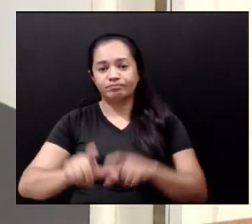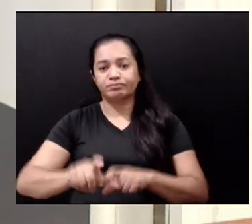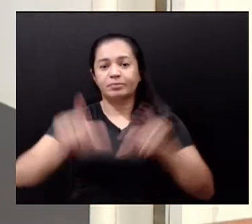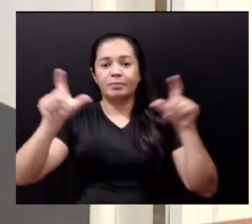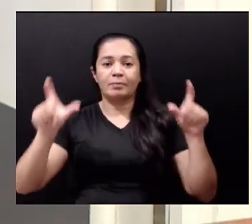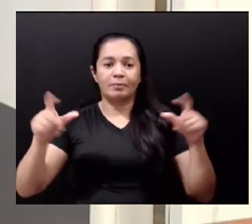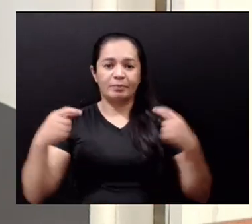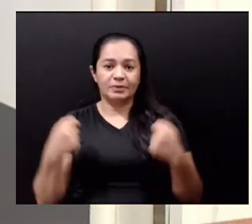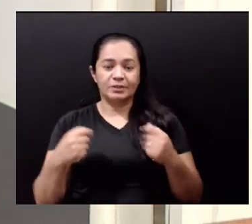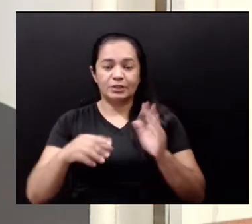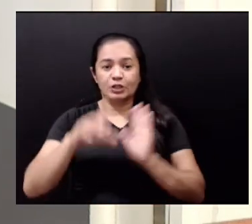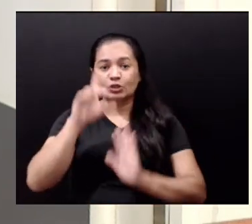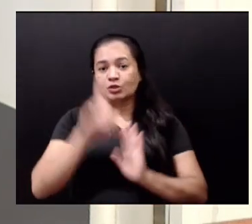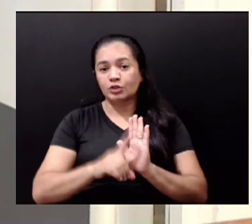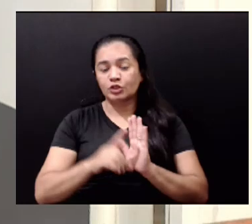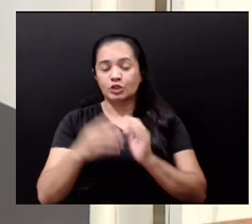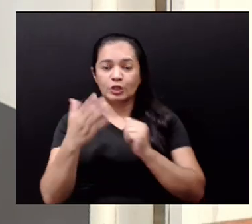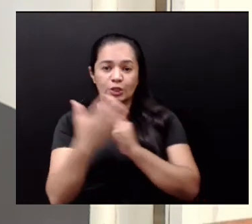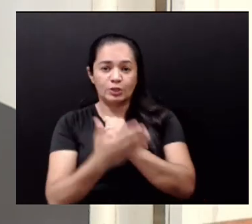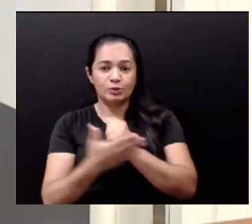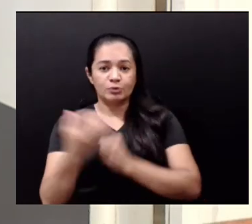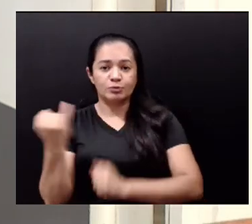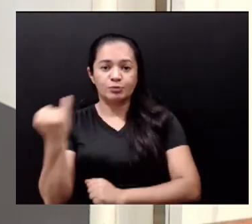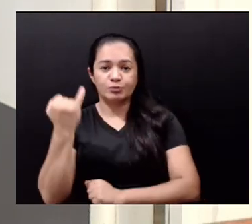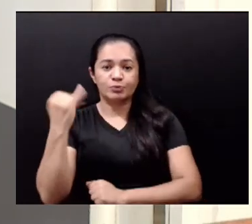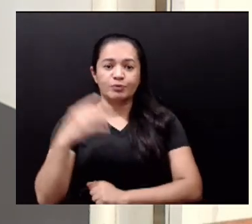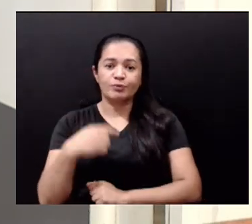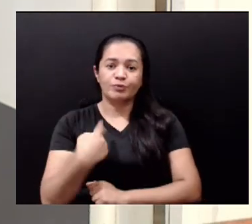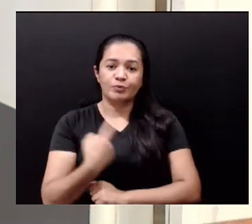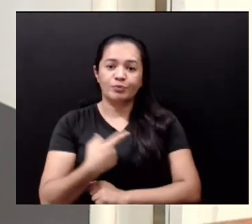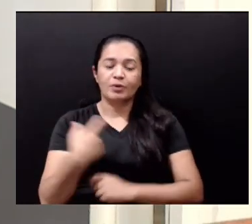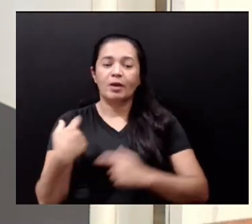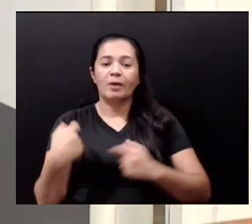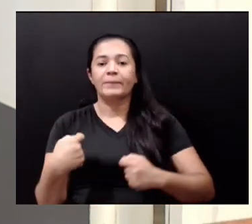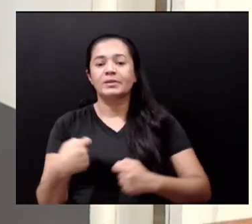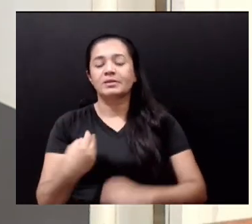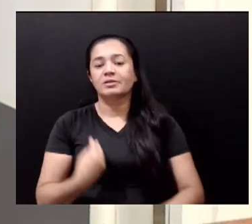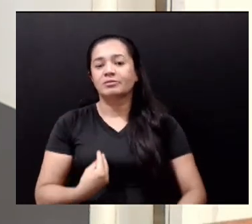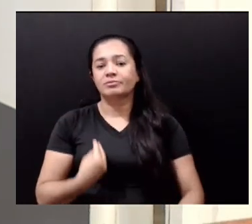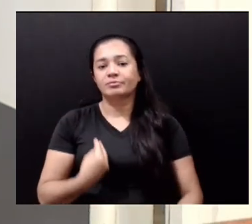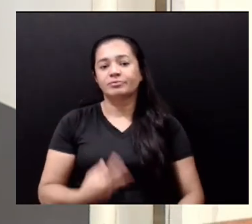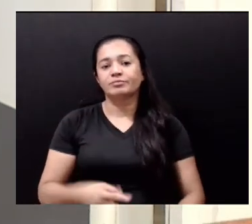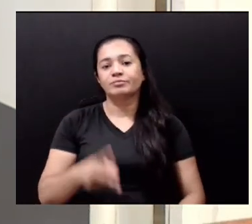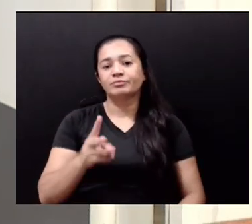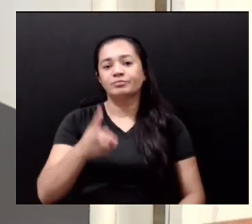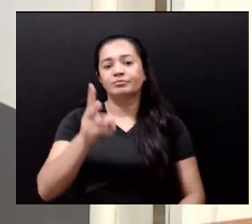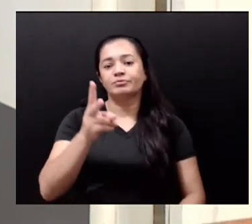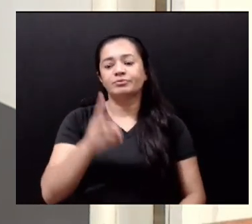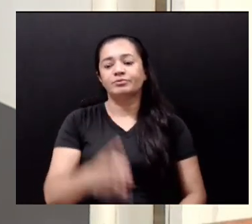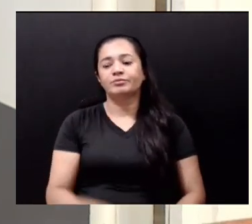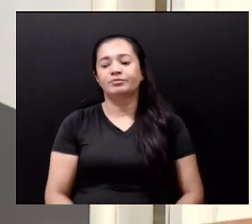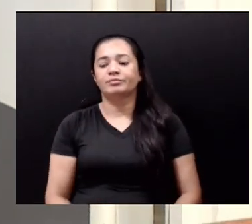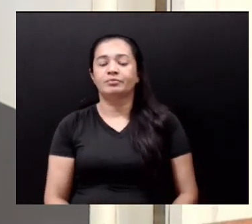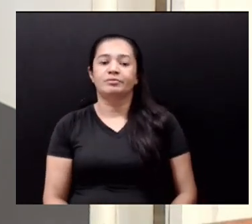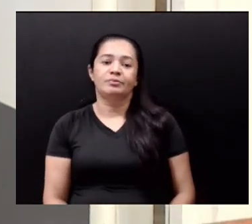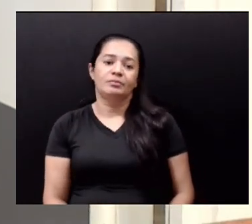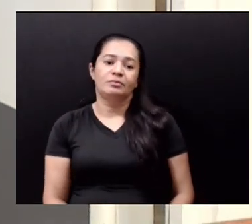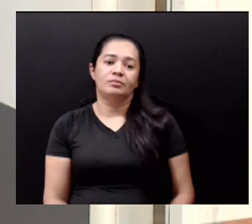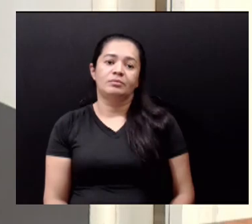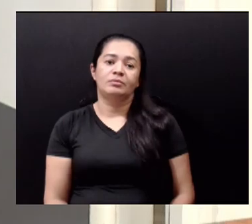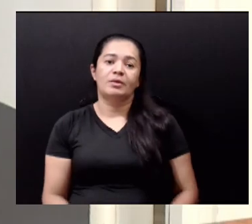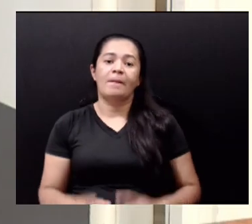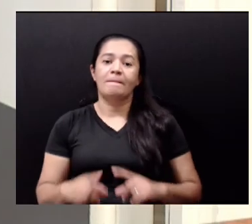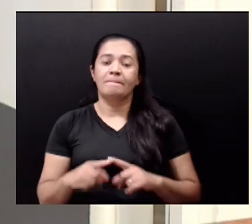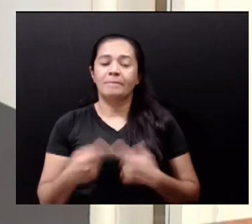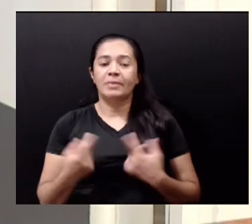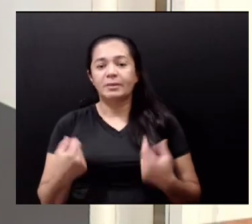São fundamentais, a gente precisa, né, para sobreviver, mas só eles a gente vê que também não basta, né? A gente precisa transformar também as